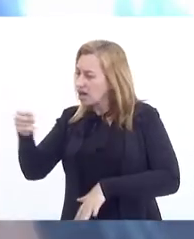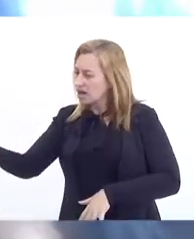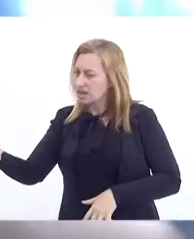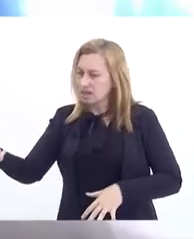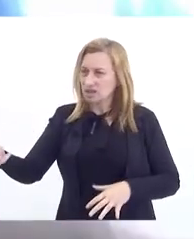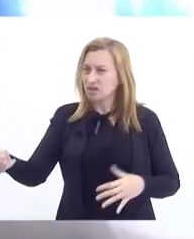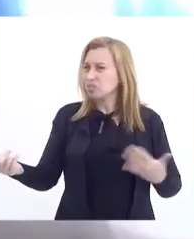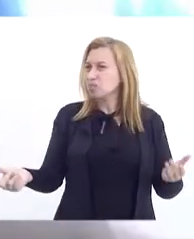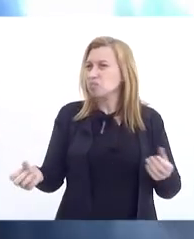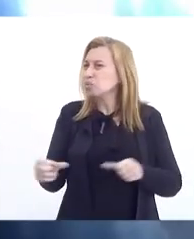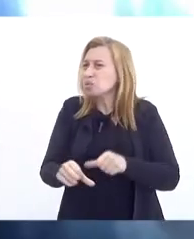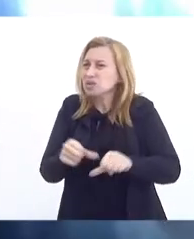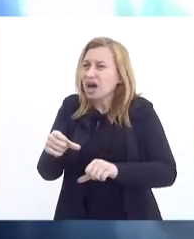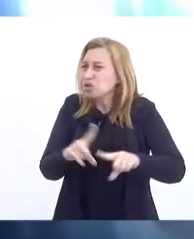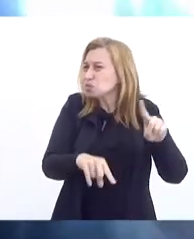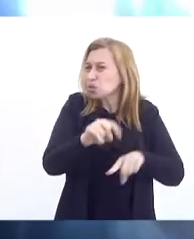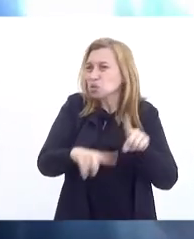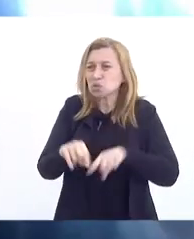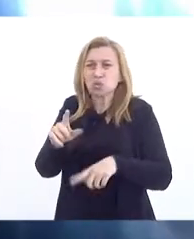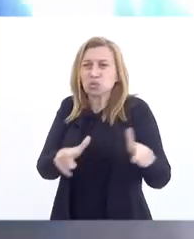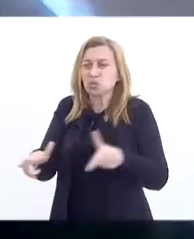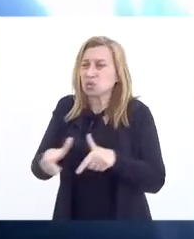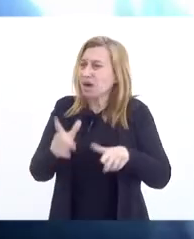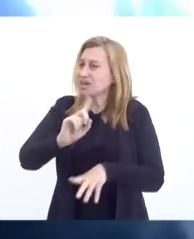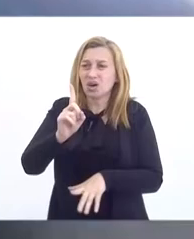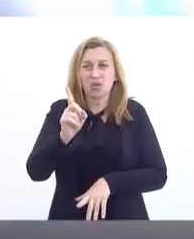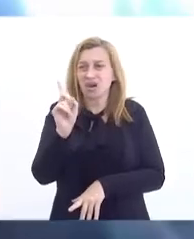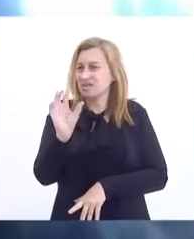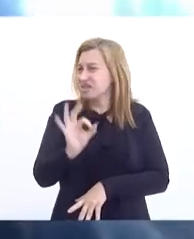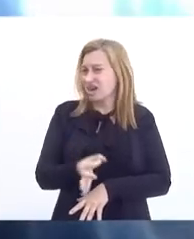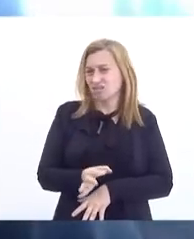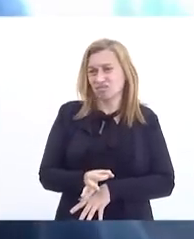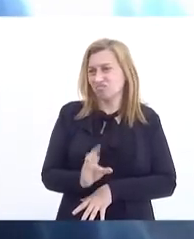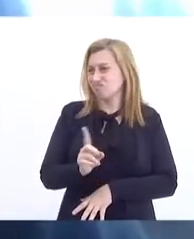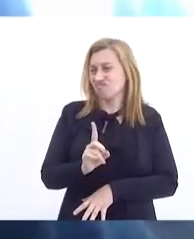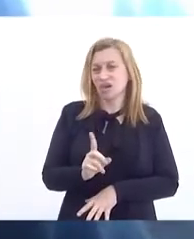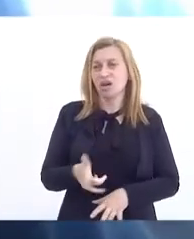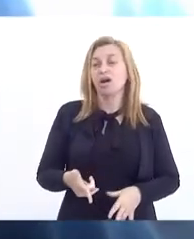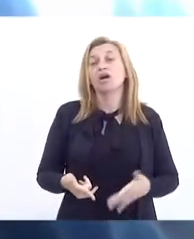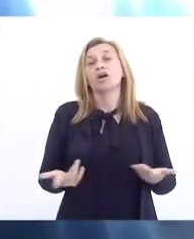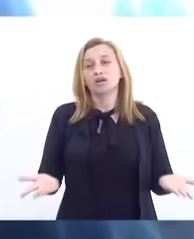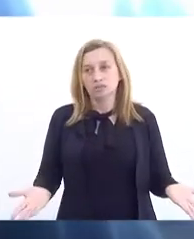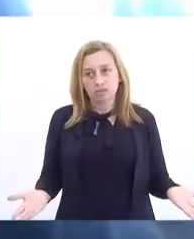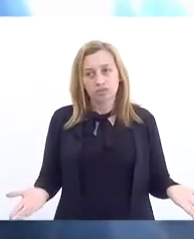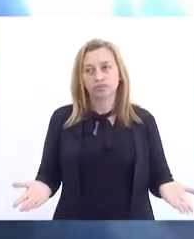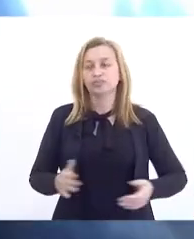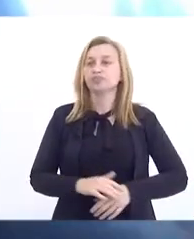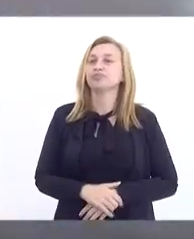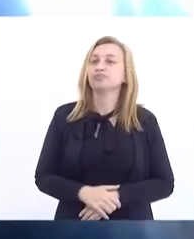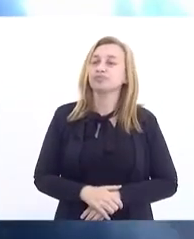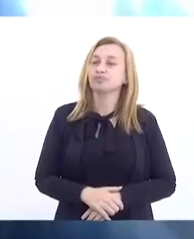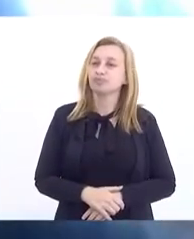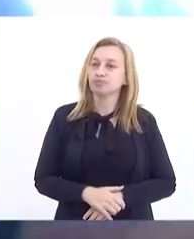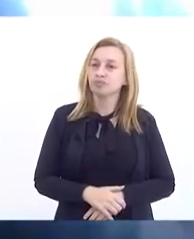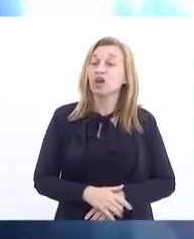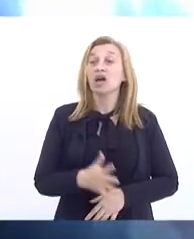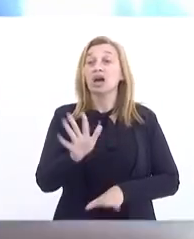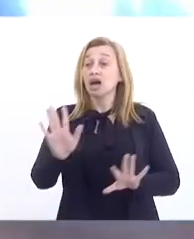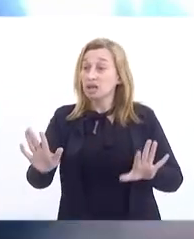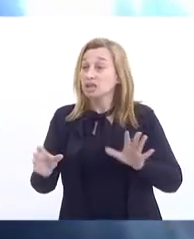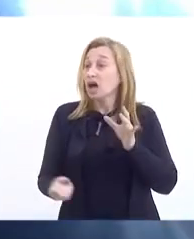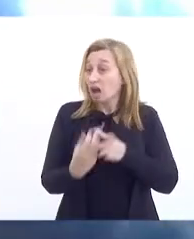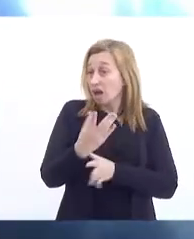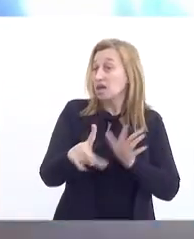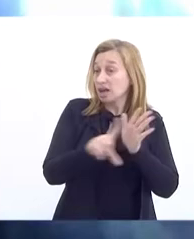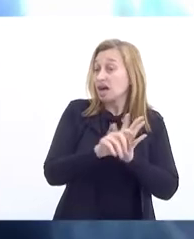constitucional porque ele não estabelece um vínculo com aquilo que a gente pode legislar e deve, que é saúde, meio